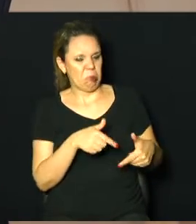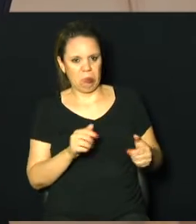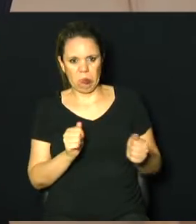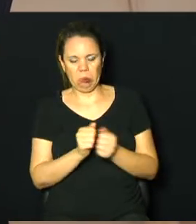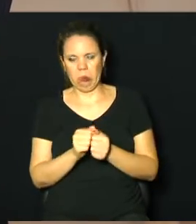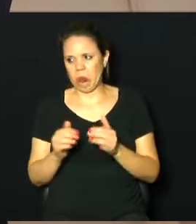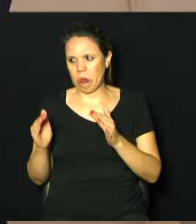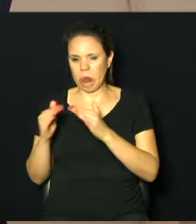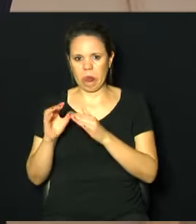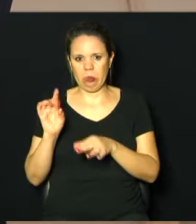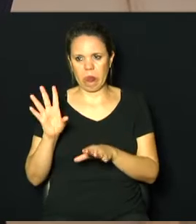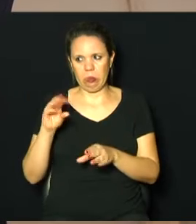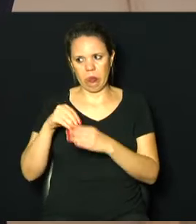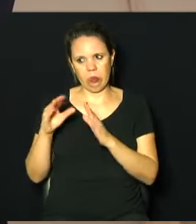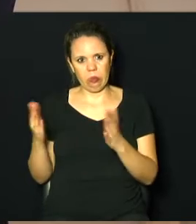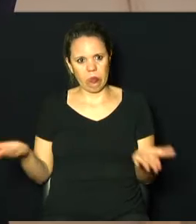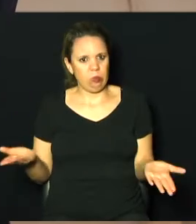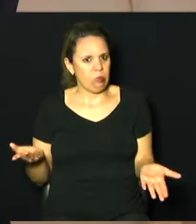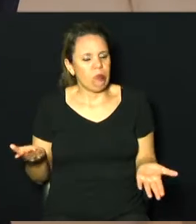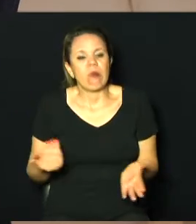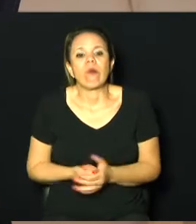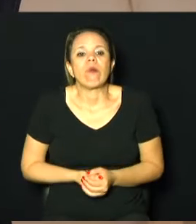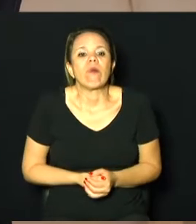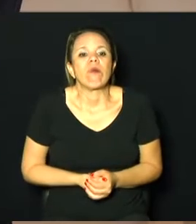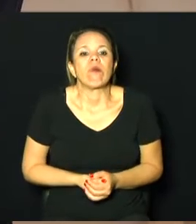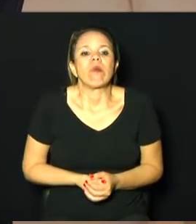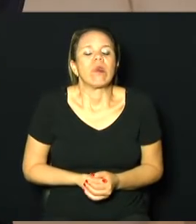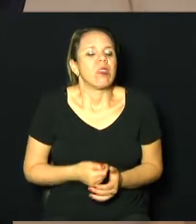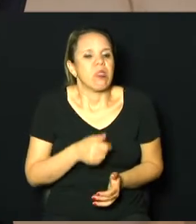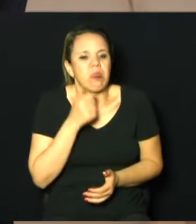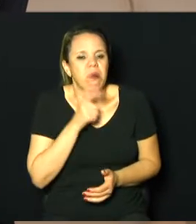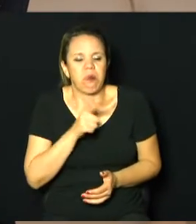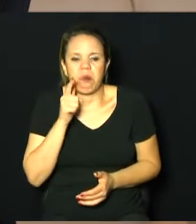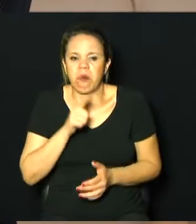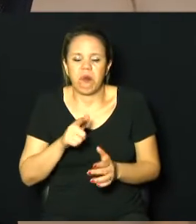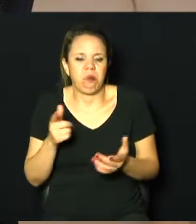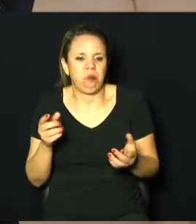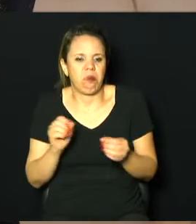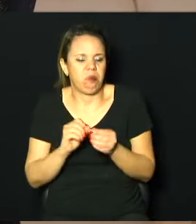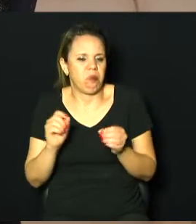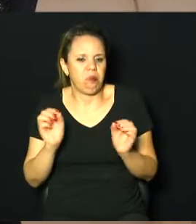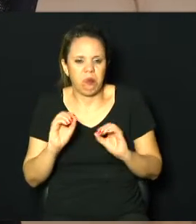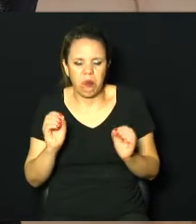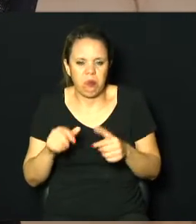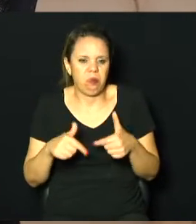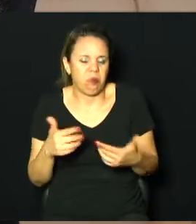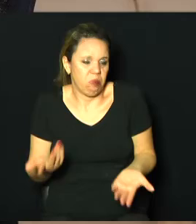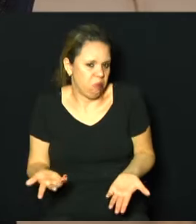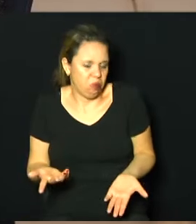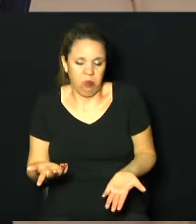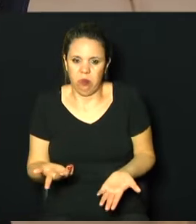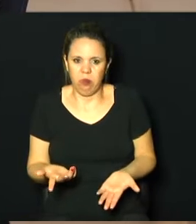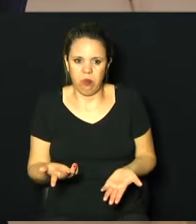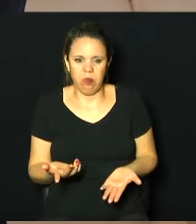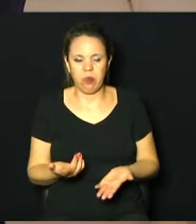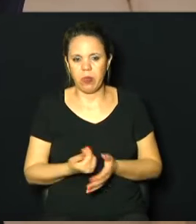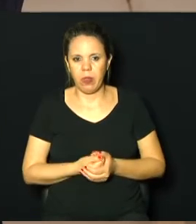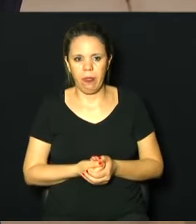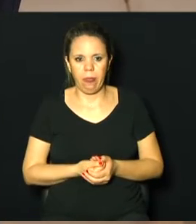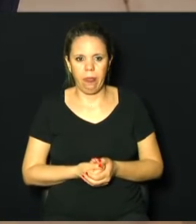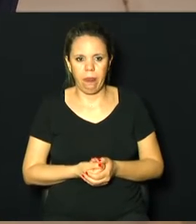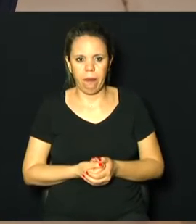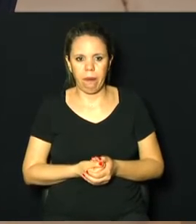com a casa, eu só estou em casa. E aí você também não produz e não é tão eficaz o quanto você... não precisa, né,